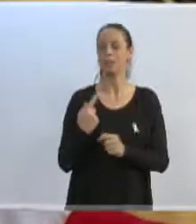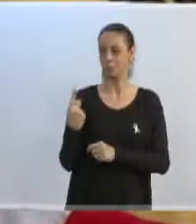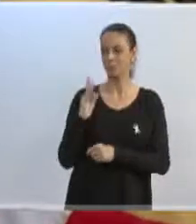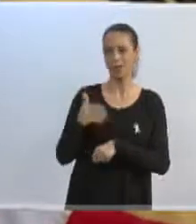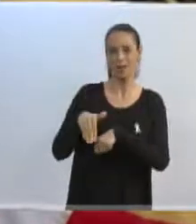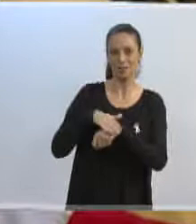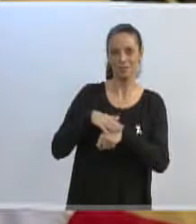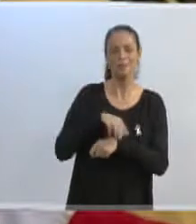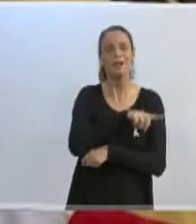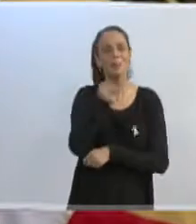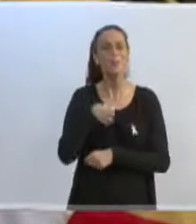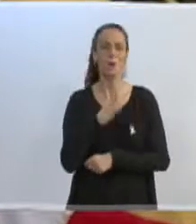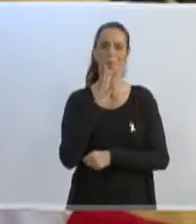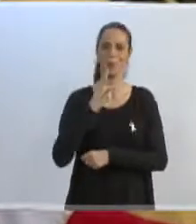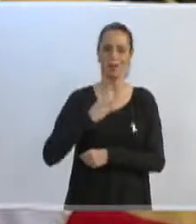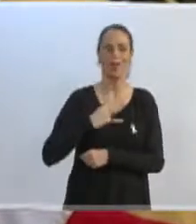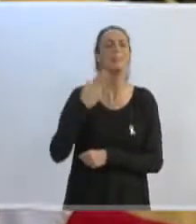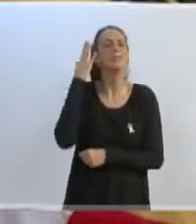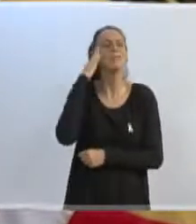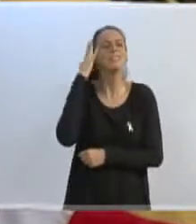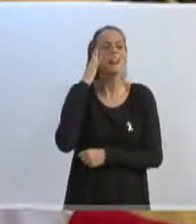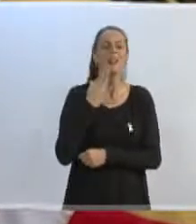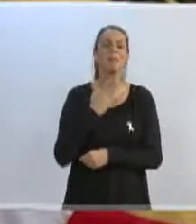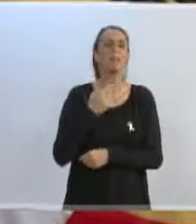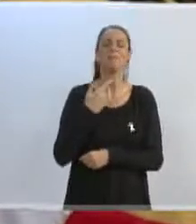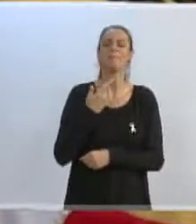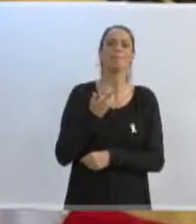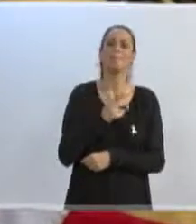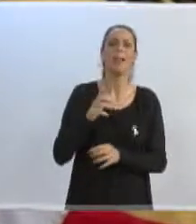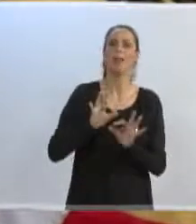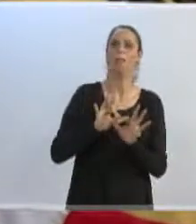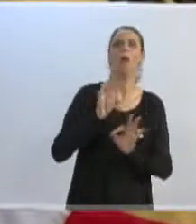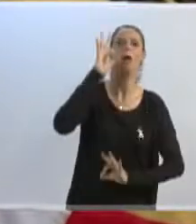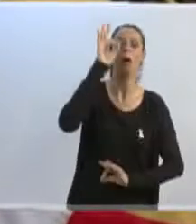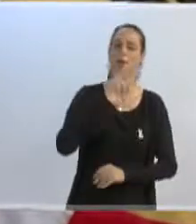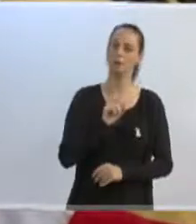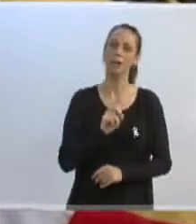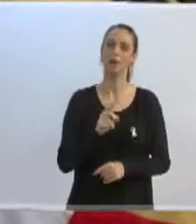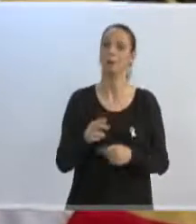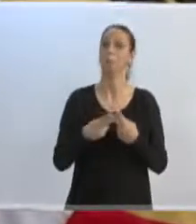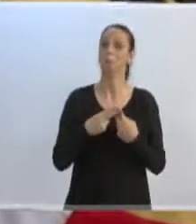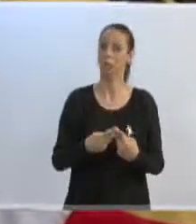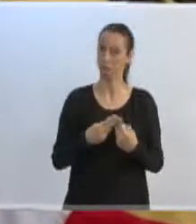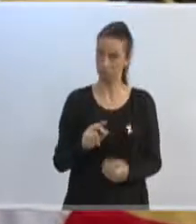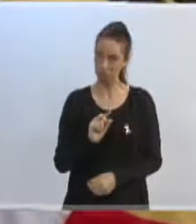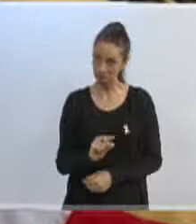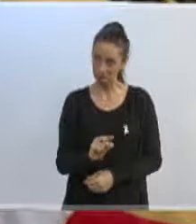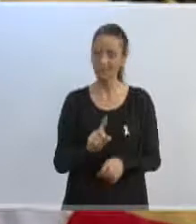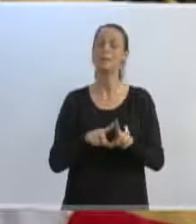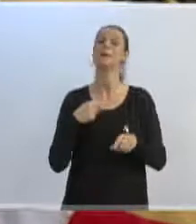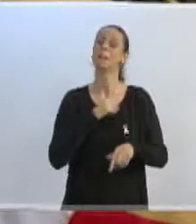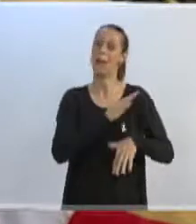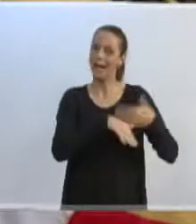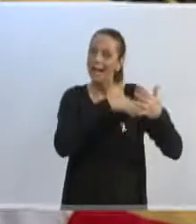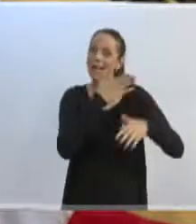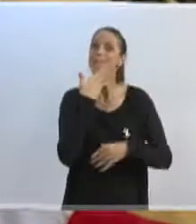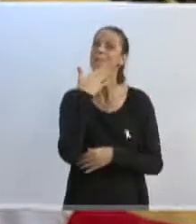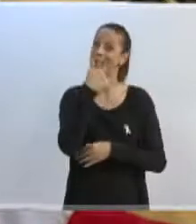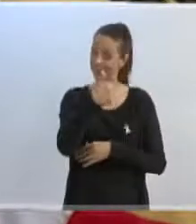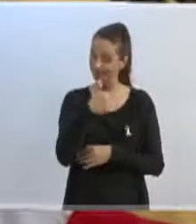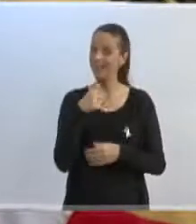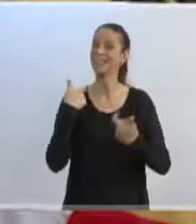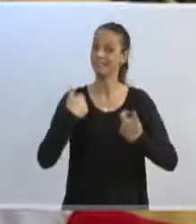quem me conhece sabe que eu sou de poucas palavras e paciência curta, e, nesse sentido, nós temos que avançar e avançar muito. Esse